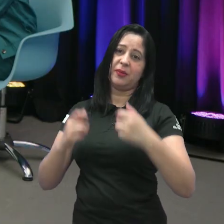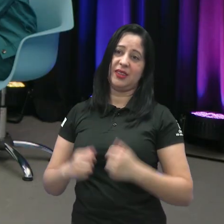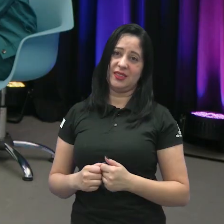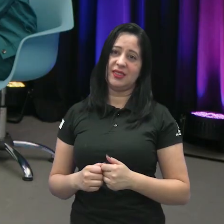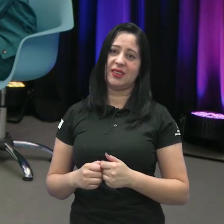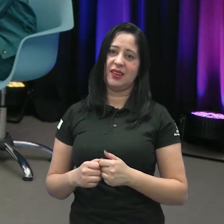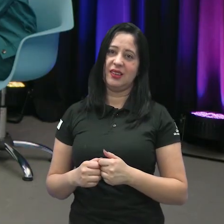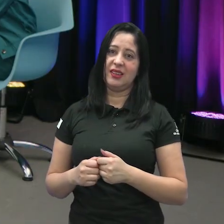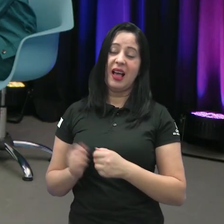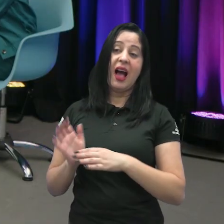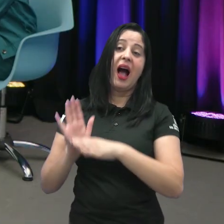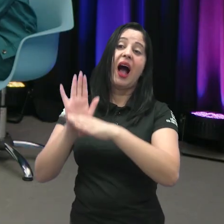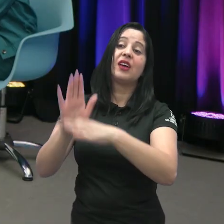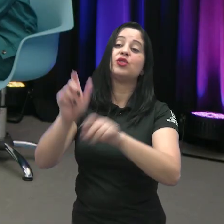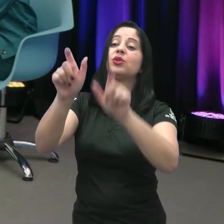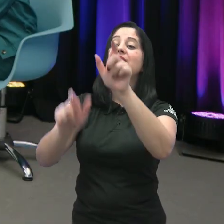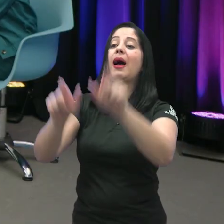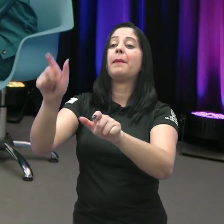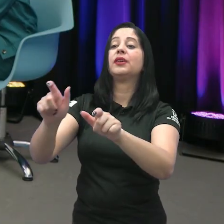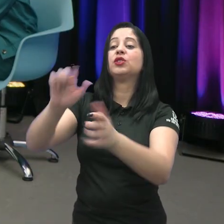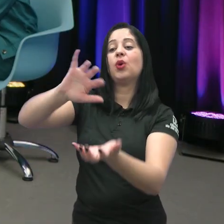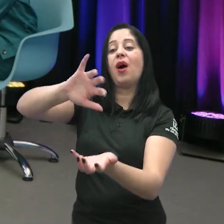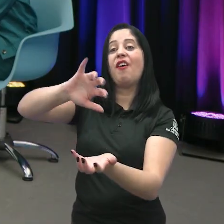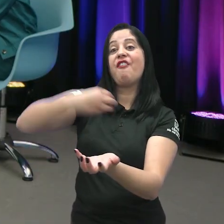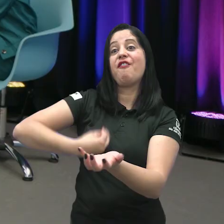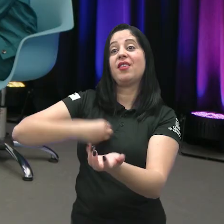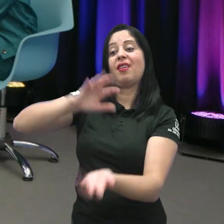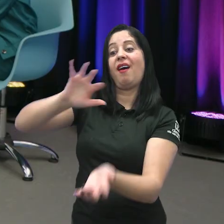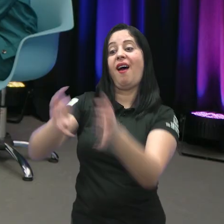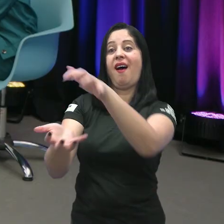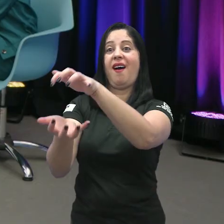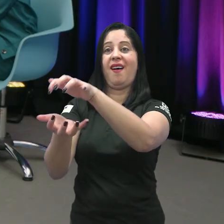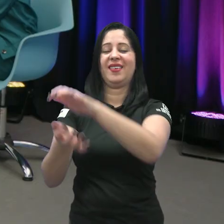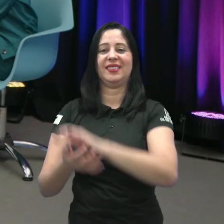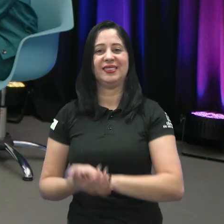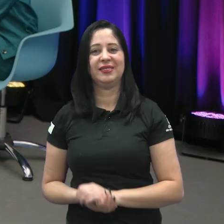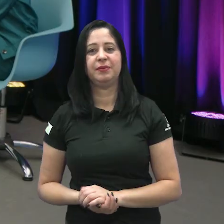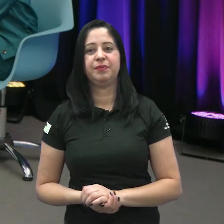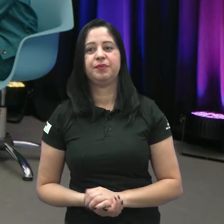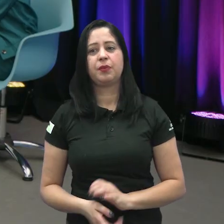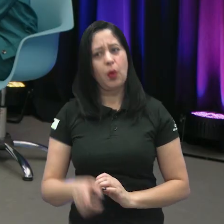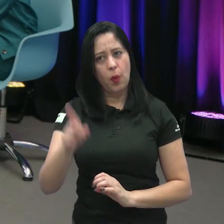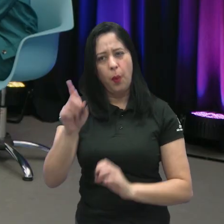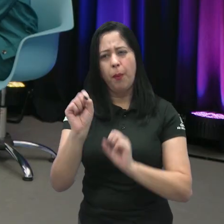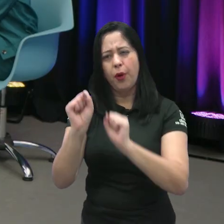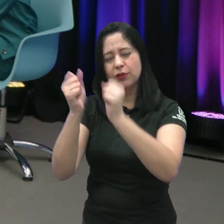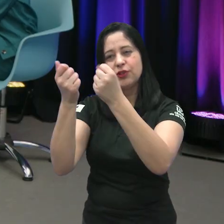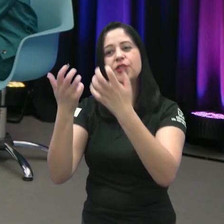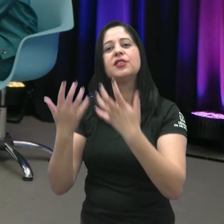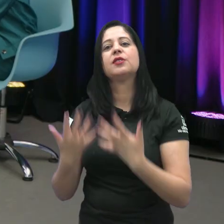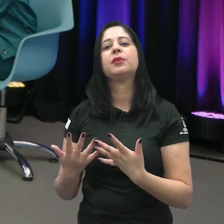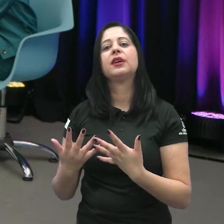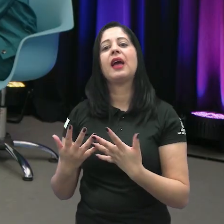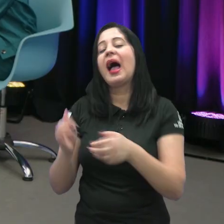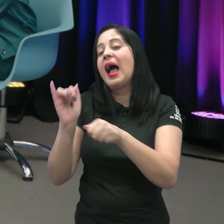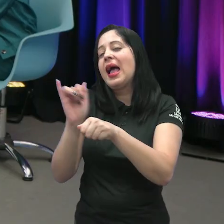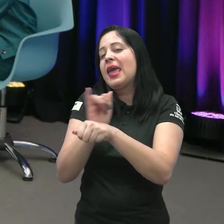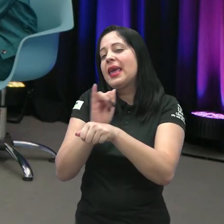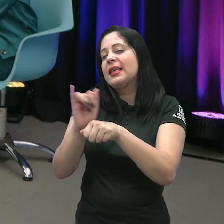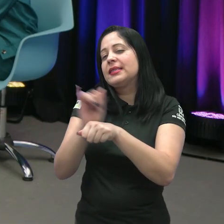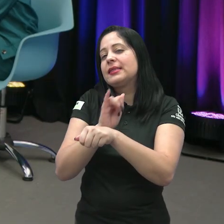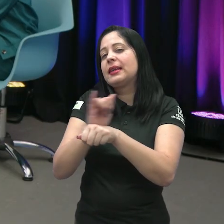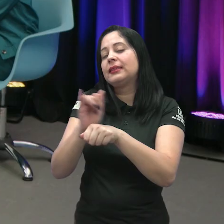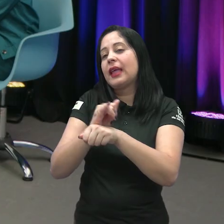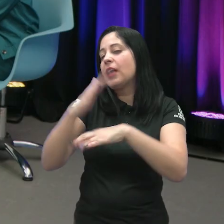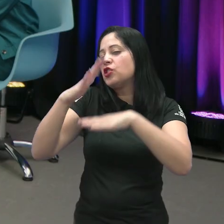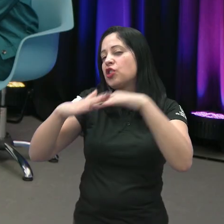para movimentar e mudar o mundo do outro, sim, né? Sim. E você consegue compartilhar com a gente algumas estratégias e